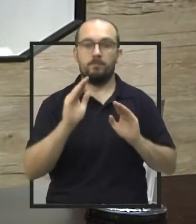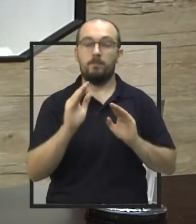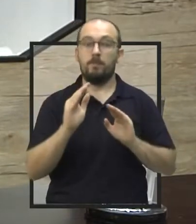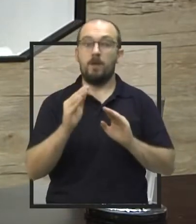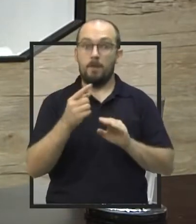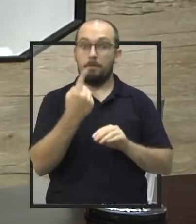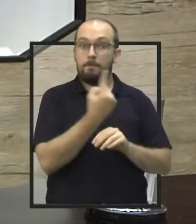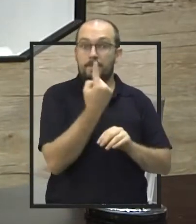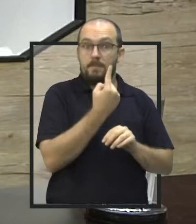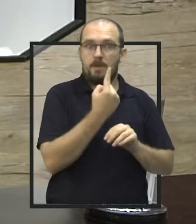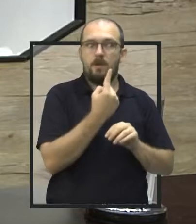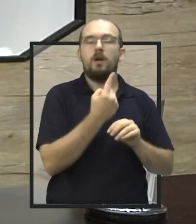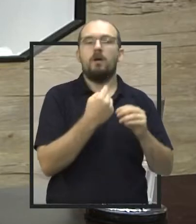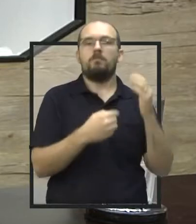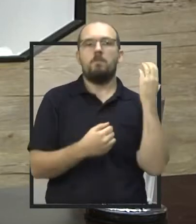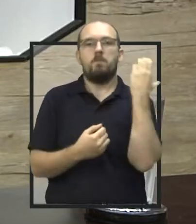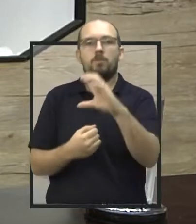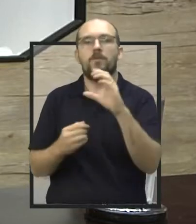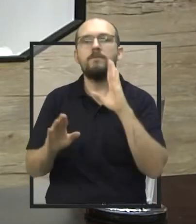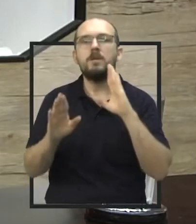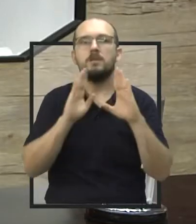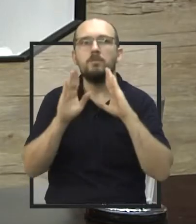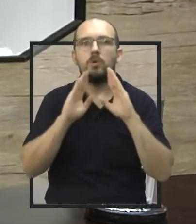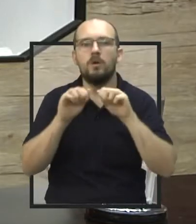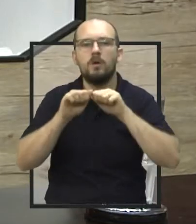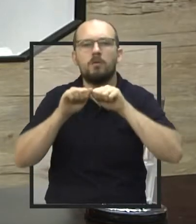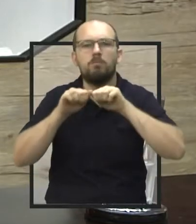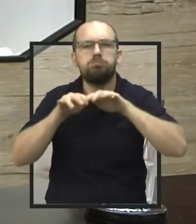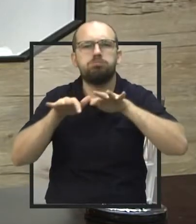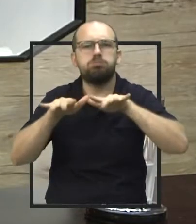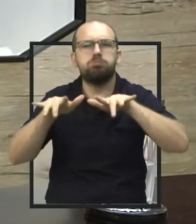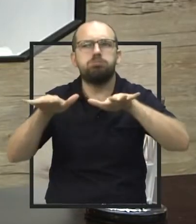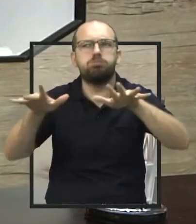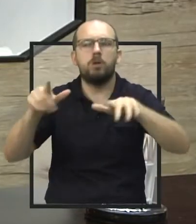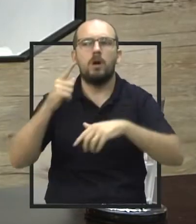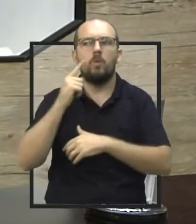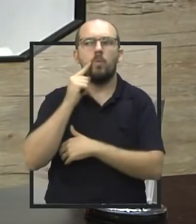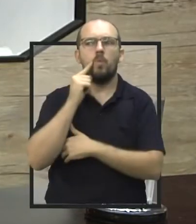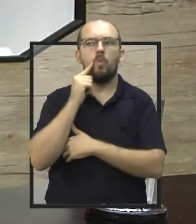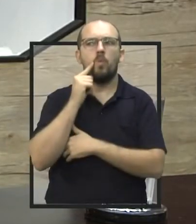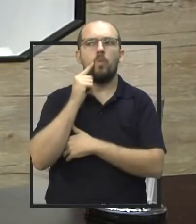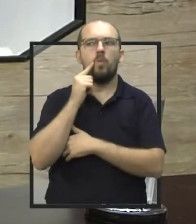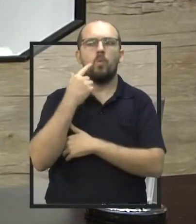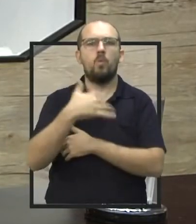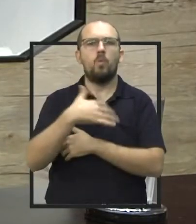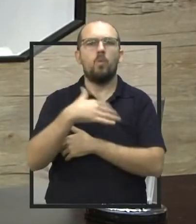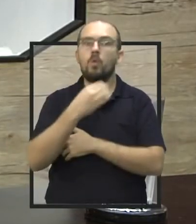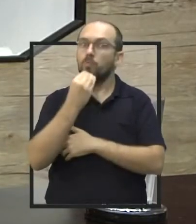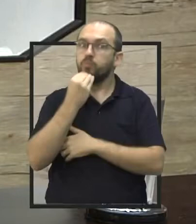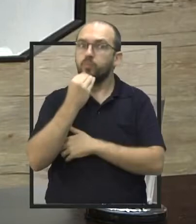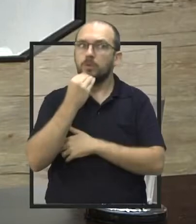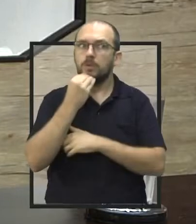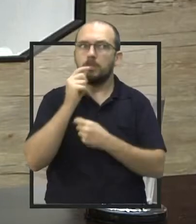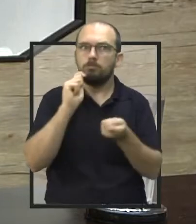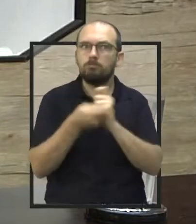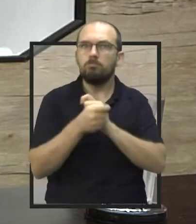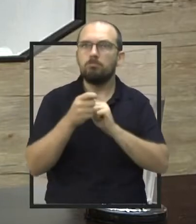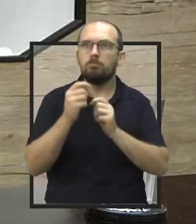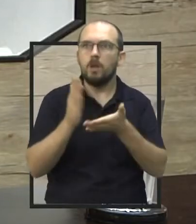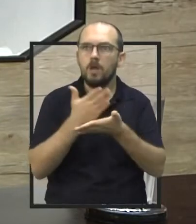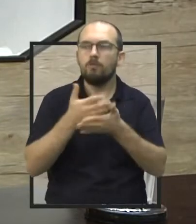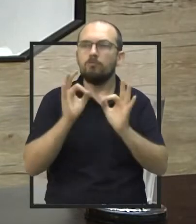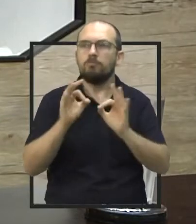São 60 crônicas, o formato é de um diário mesmo, mas eu acabei